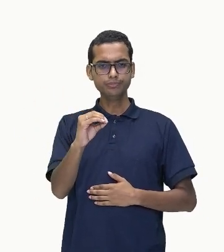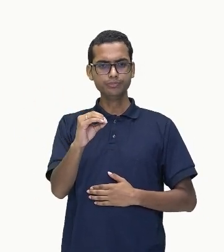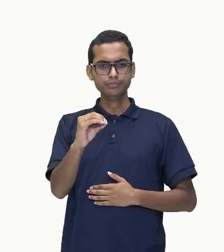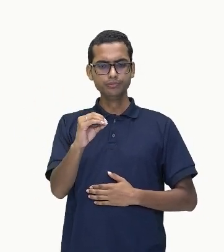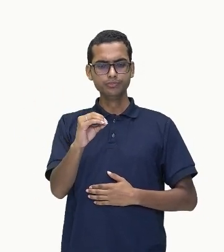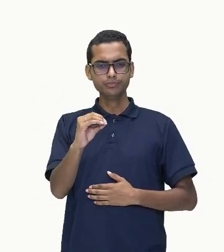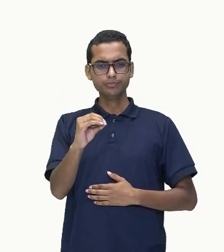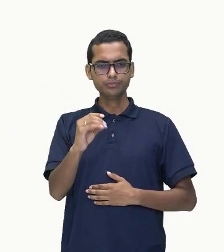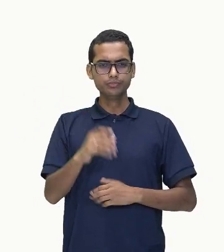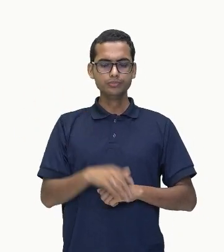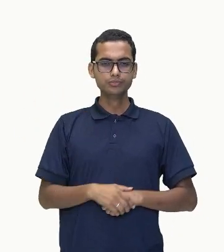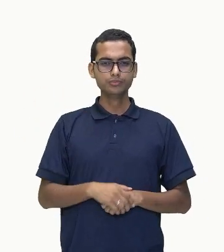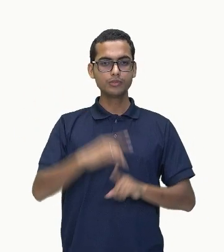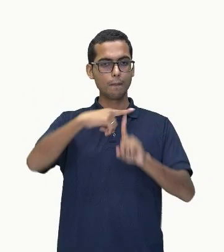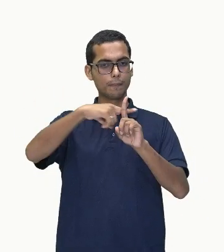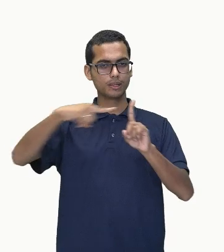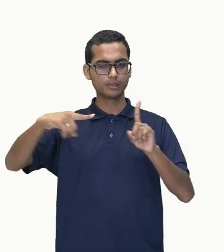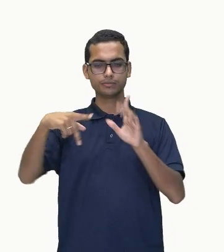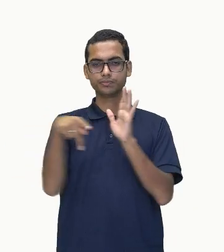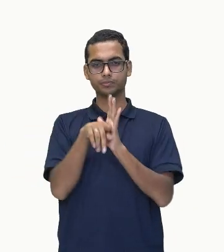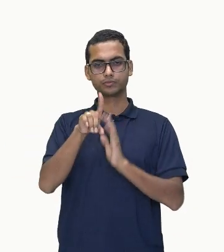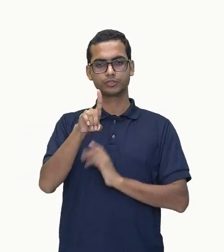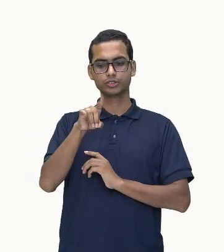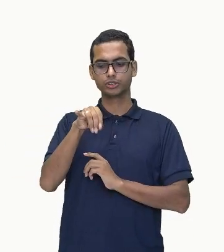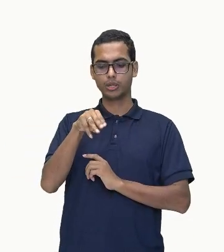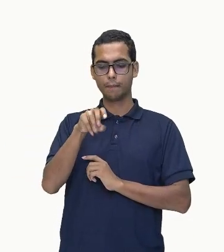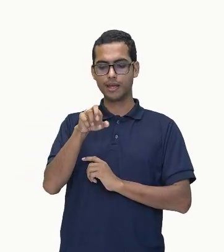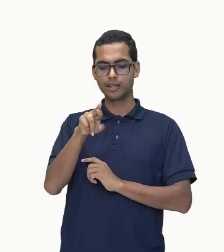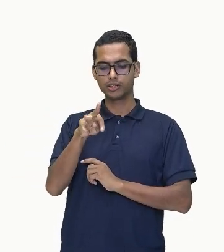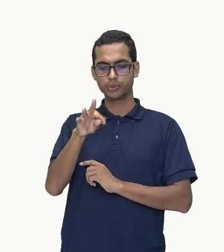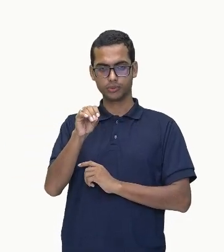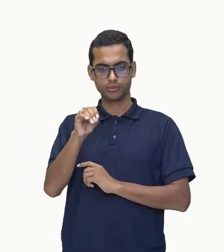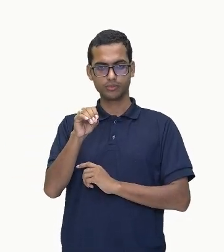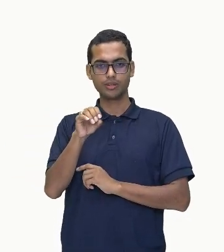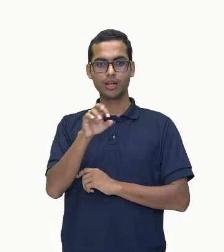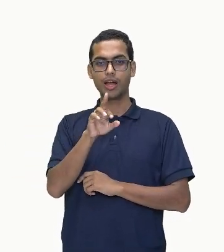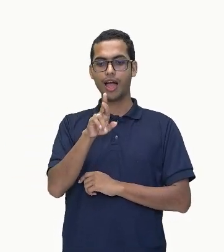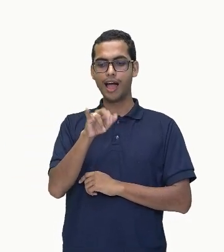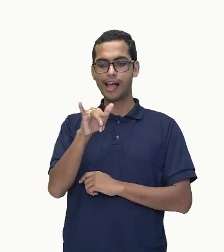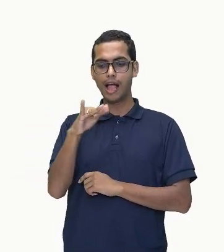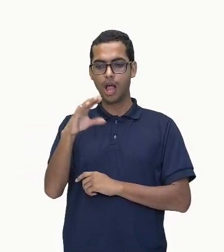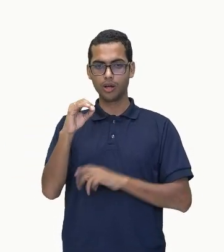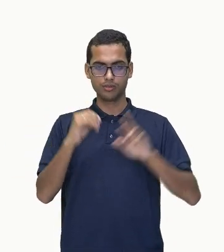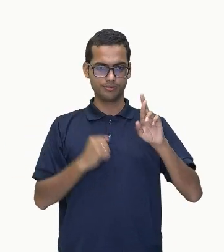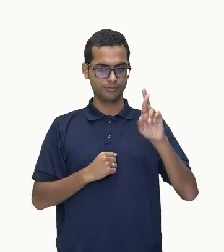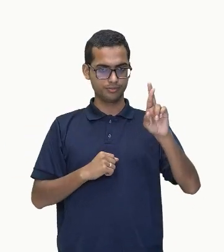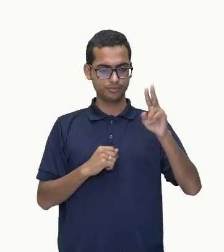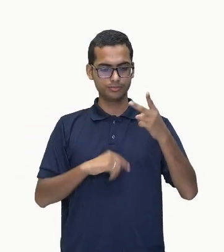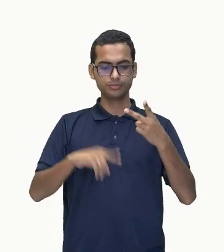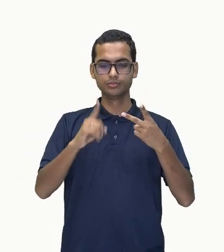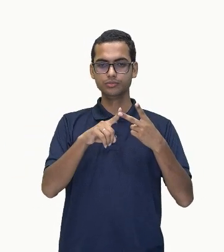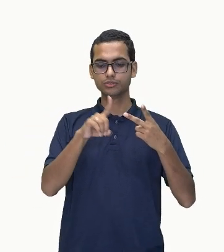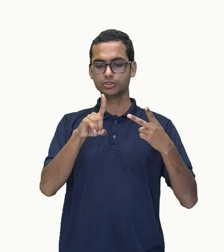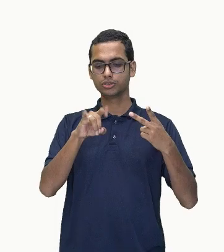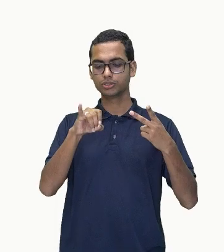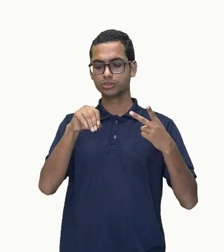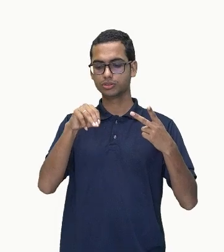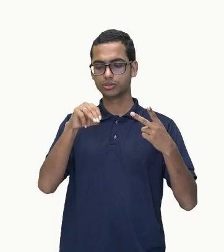é igual a D sobre 2. É ou não é? O diâmetro,